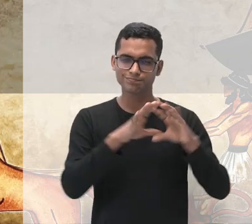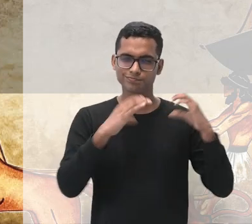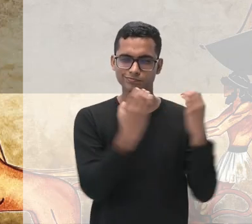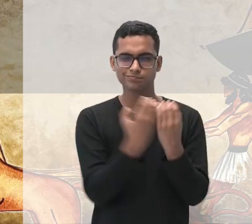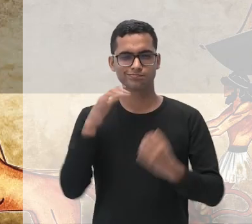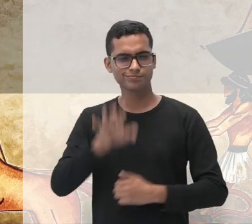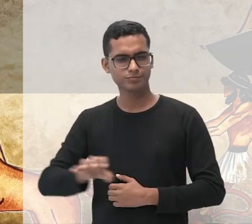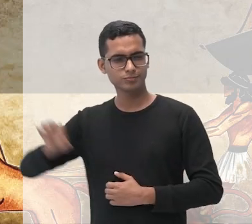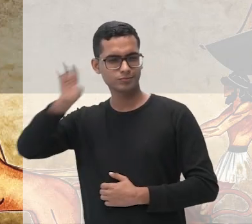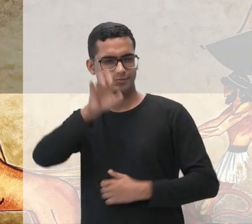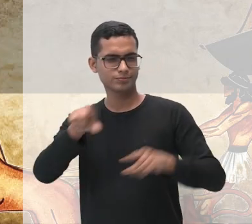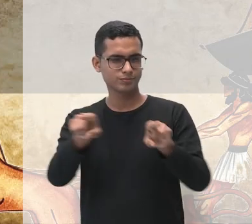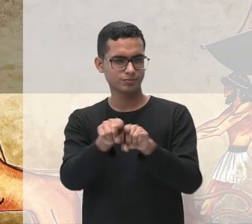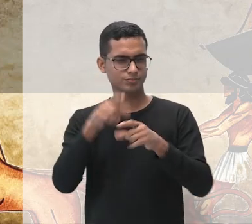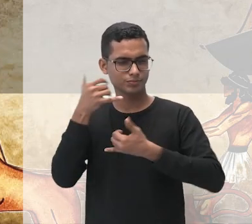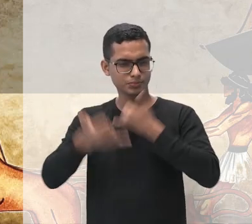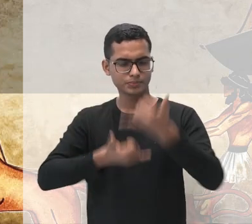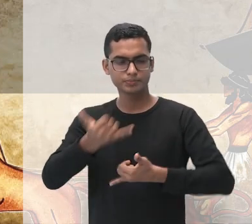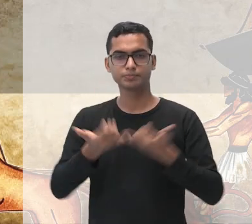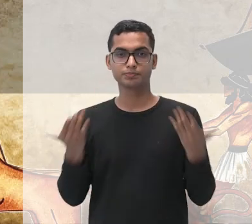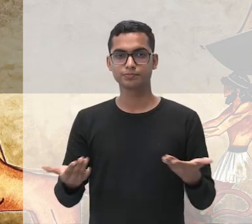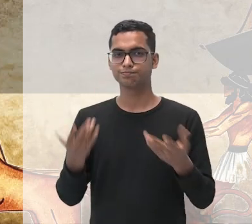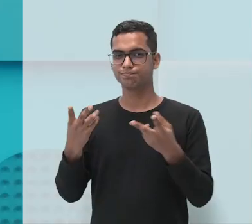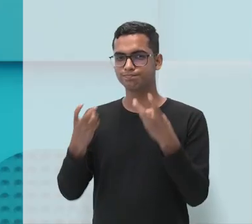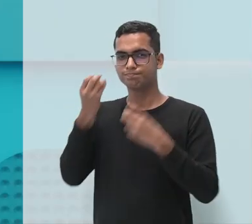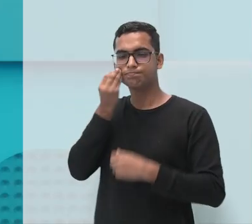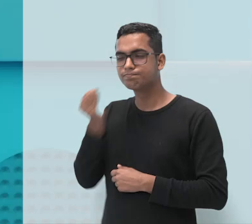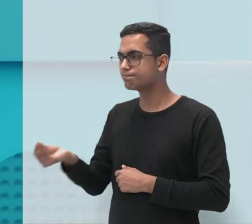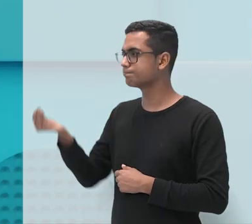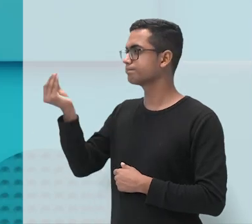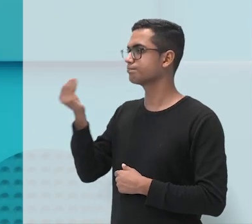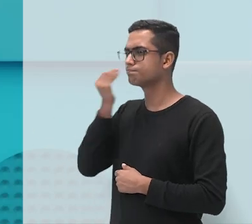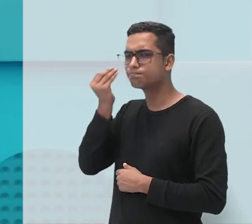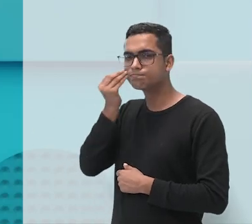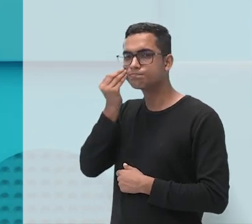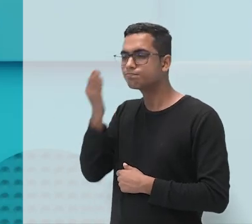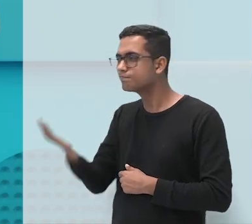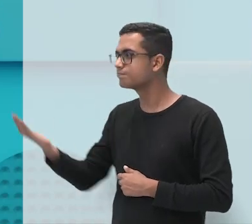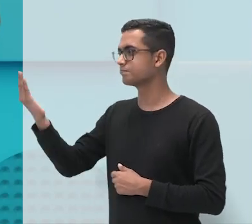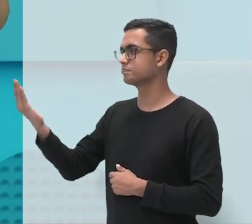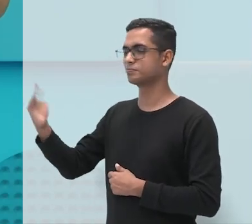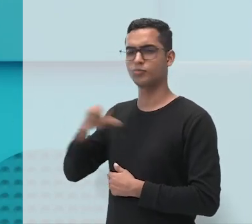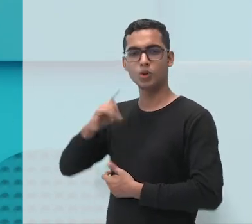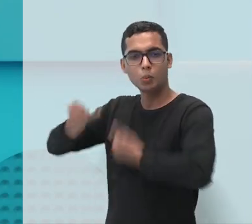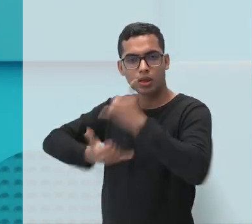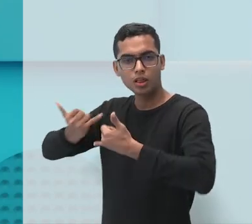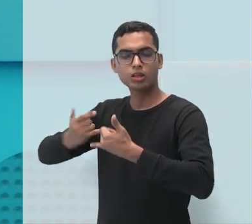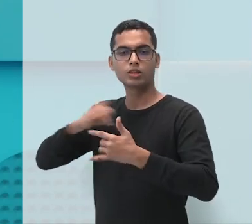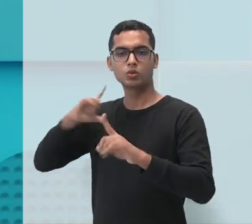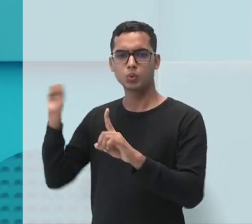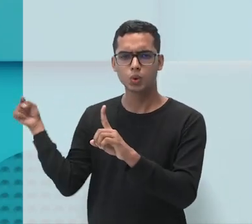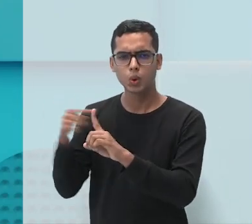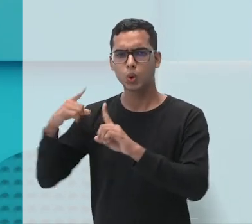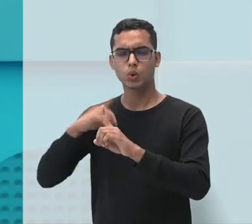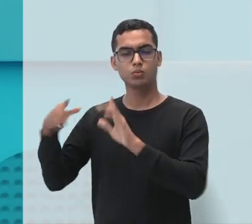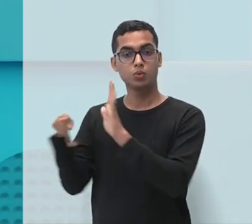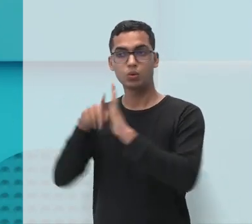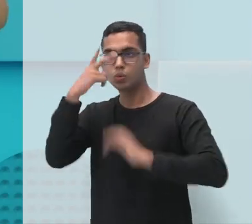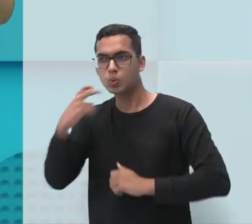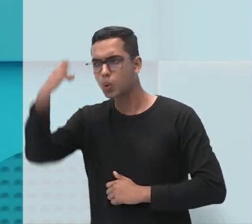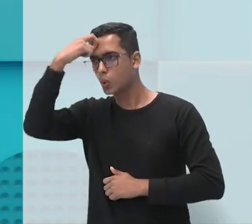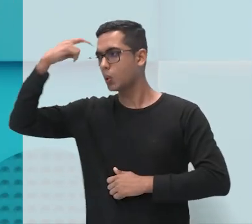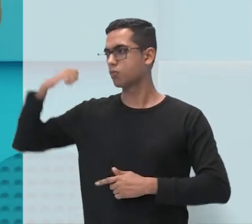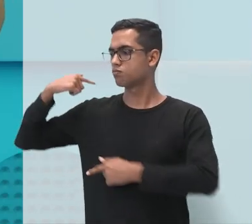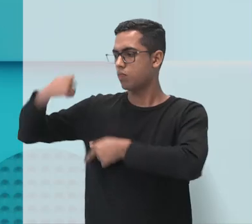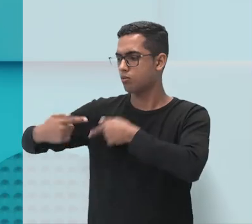né? Observem aí que desde sempre os jogos eles têm essa função de levar a nossa cultura